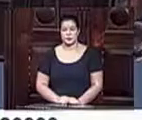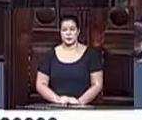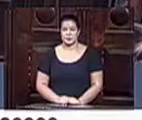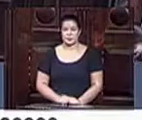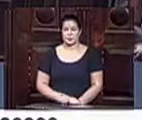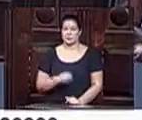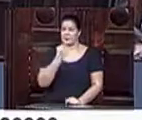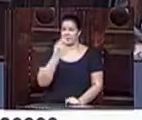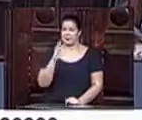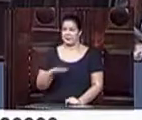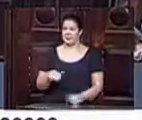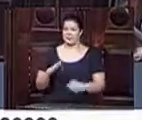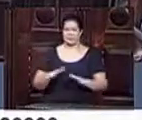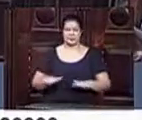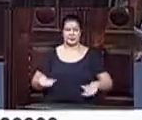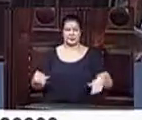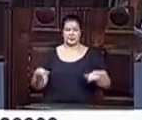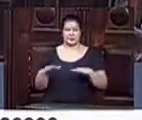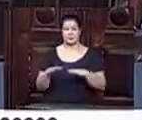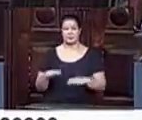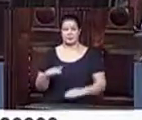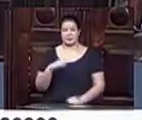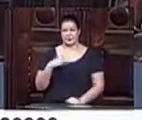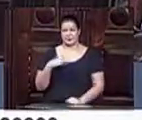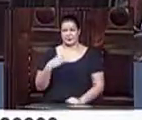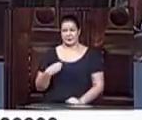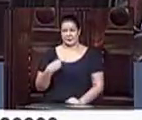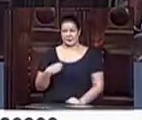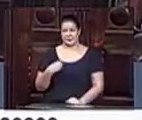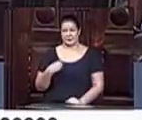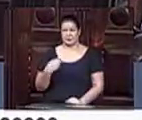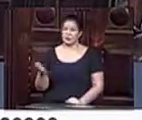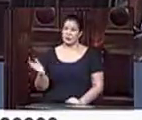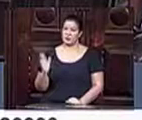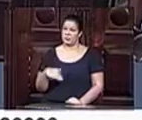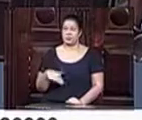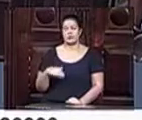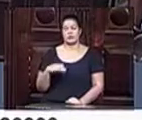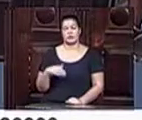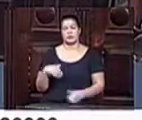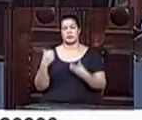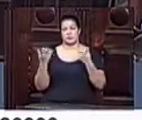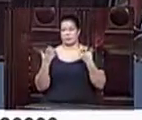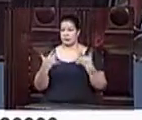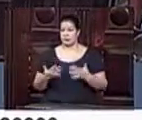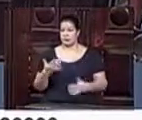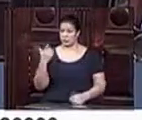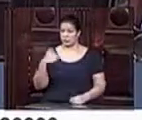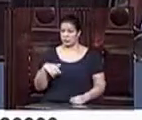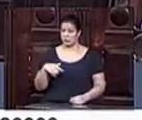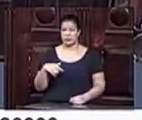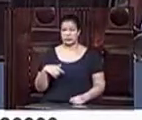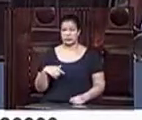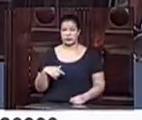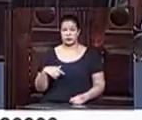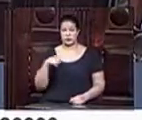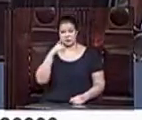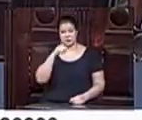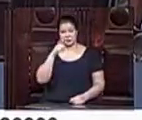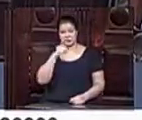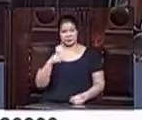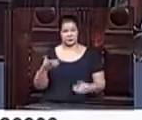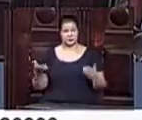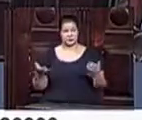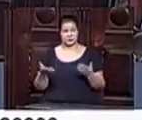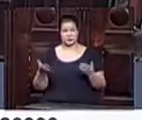Boa tarde a todos, boa tarde, senhor presidente. Eu venho aqui colocar a grande problemática que nós temos hoje no